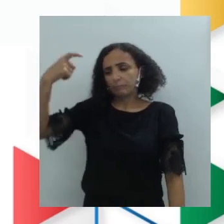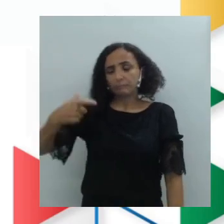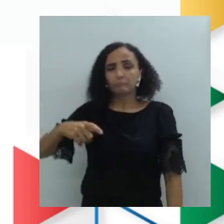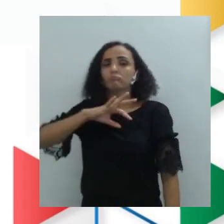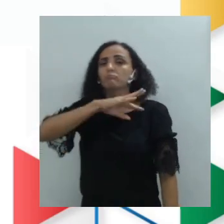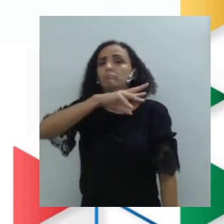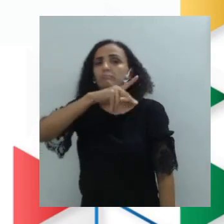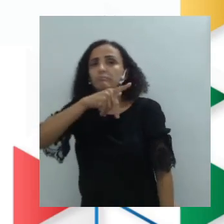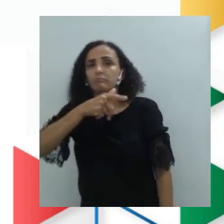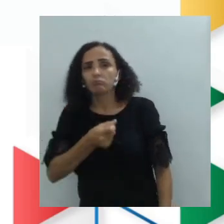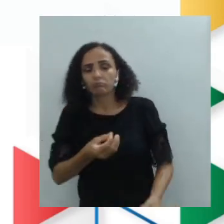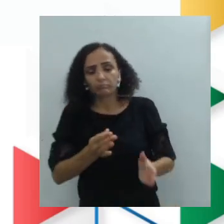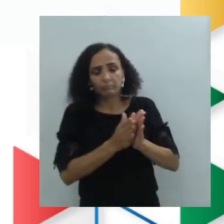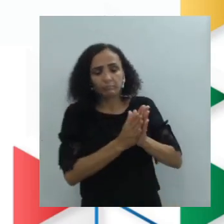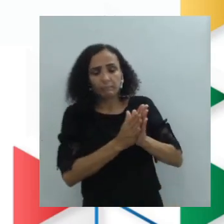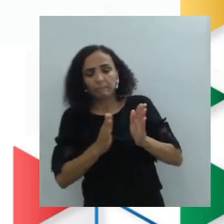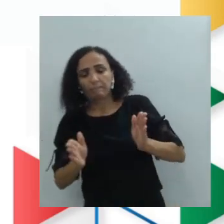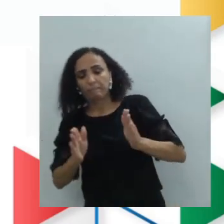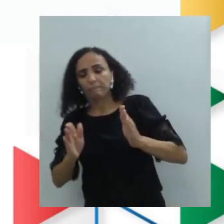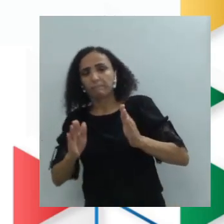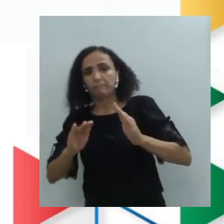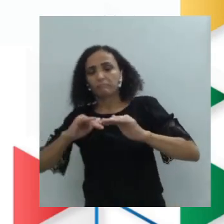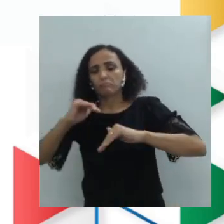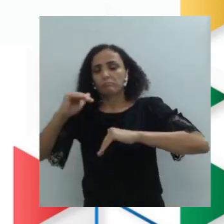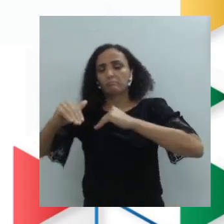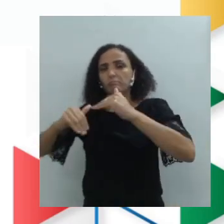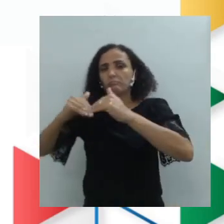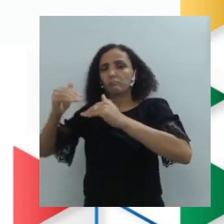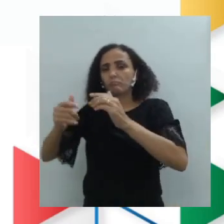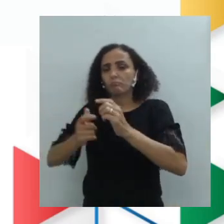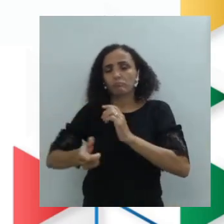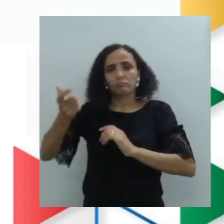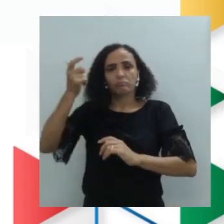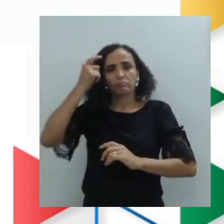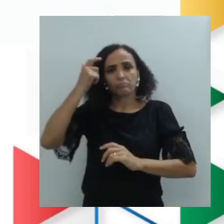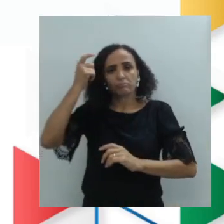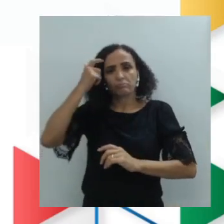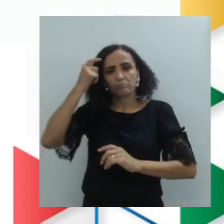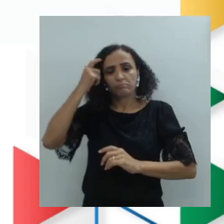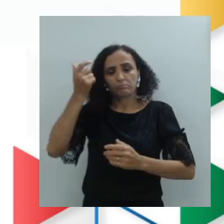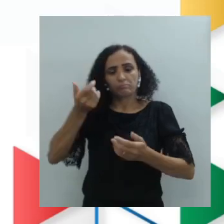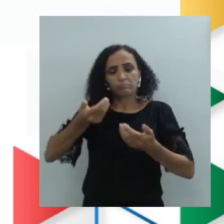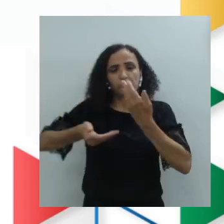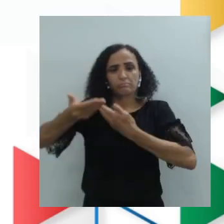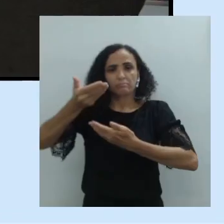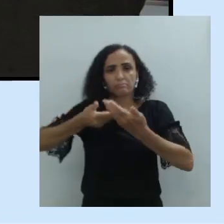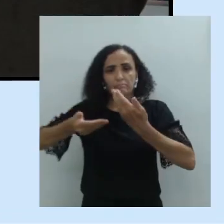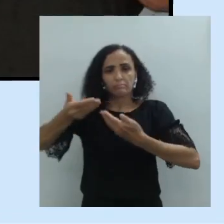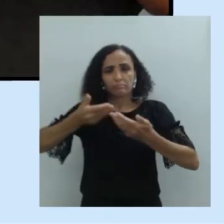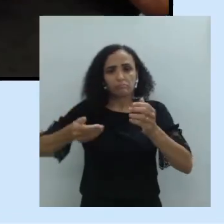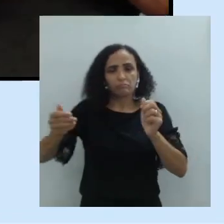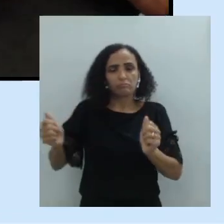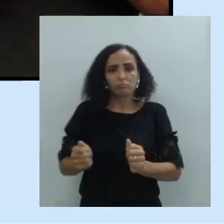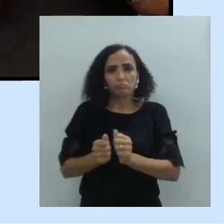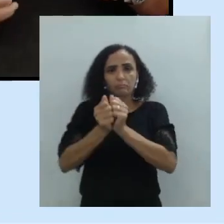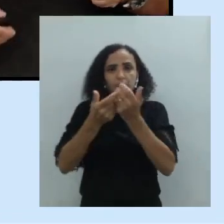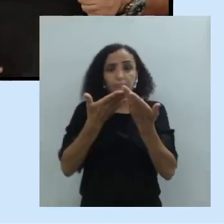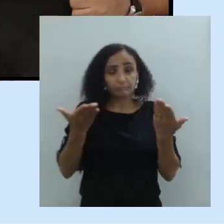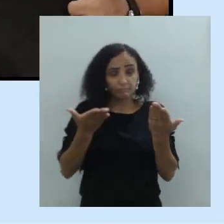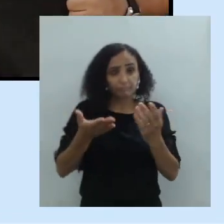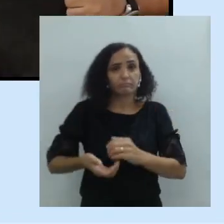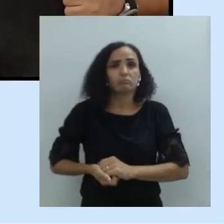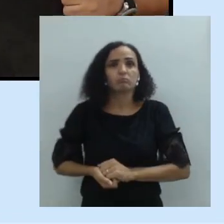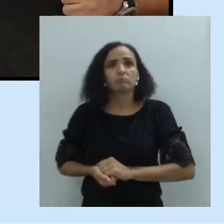que é a transmissão das informações de um neurônio para o outro num sistema complexo, que é o sistema nervoso, tá